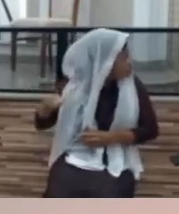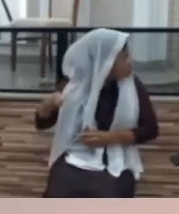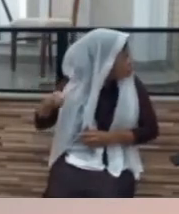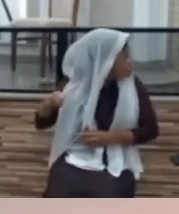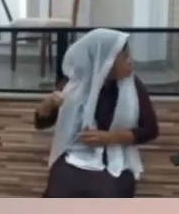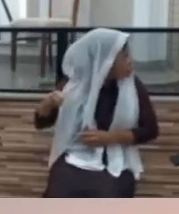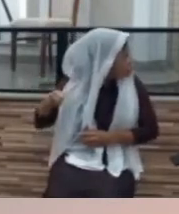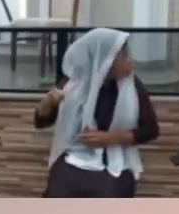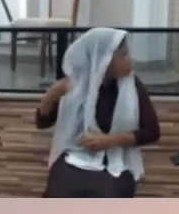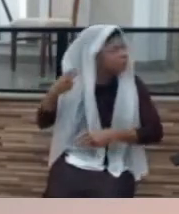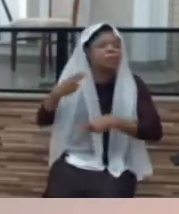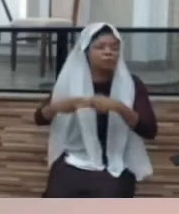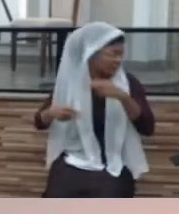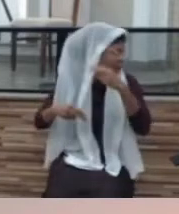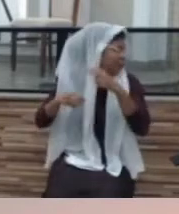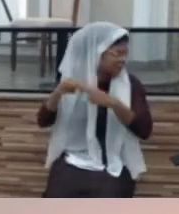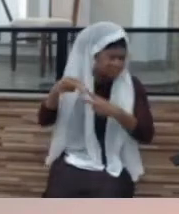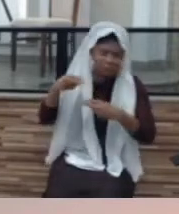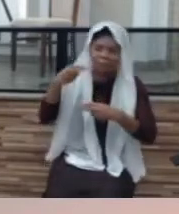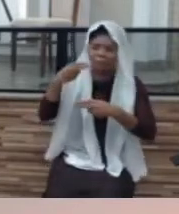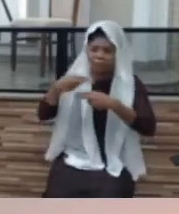Santo Deus.